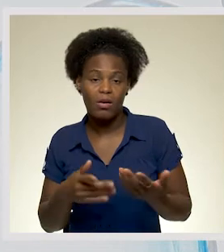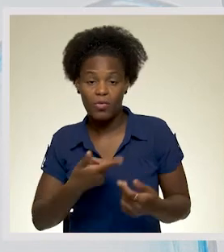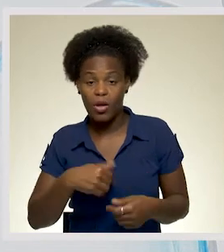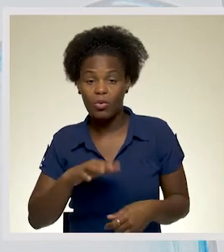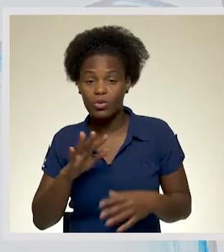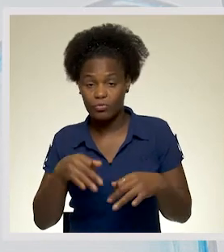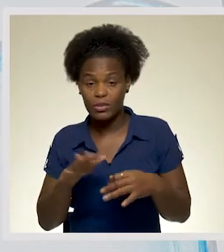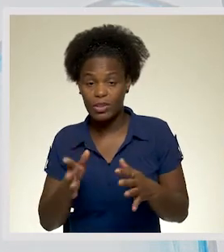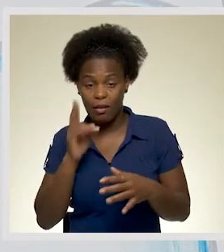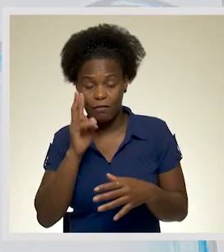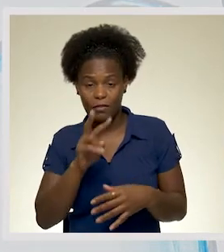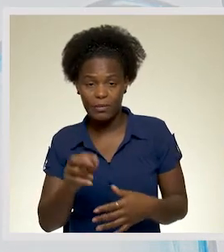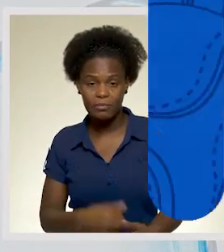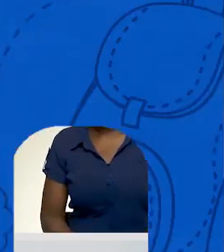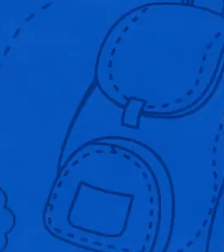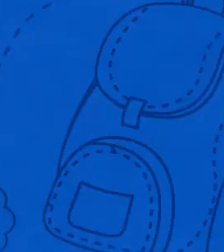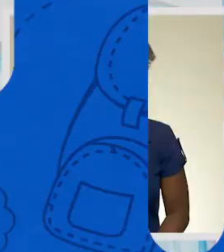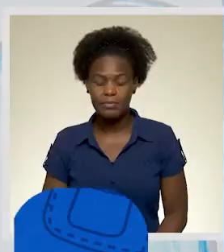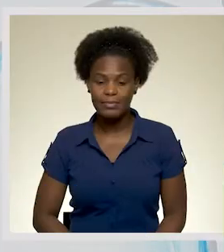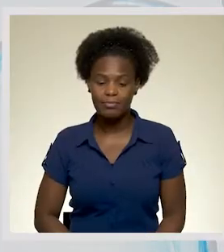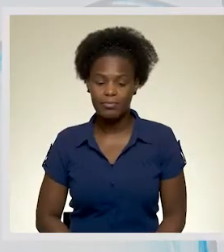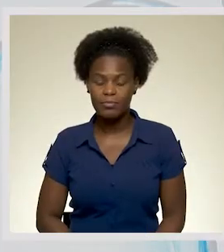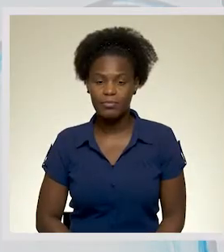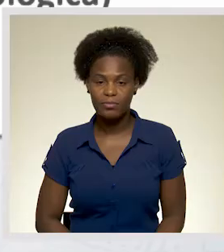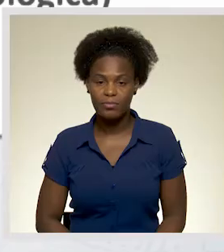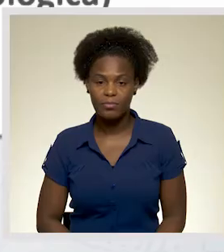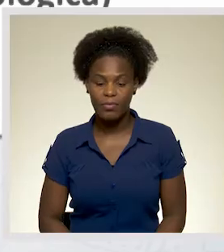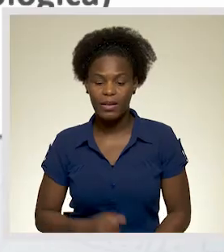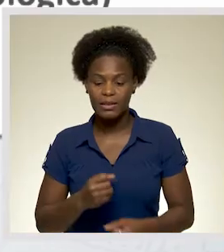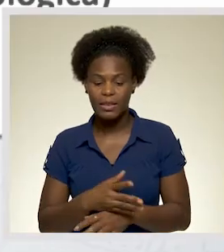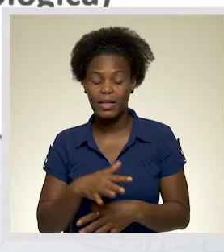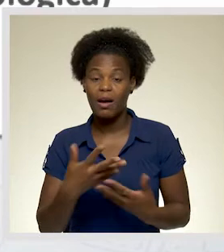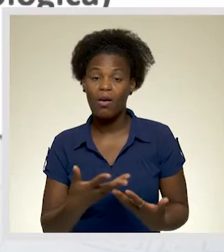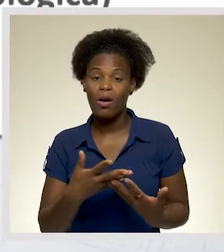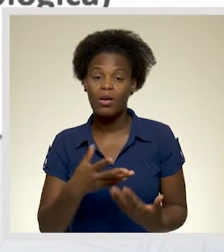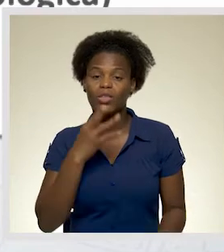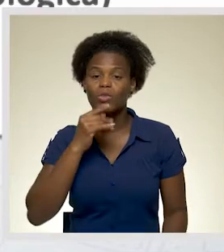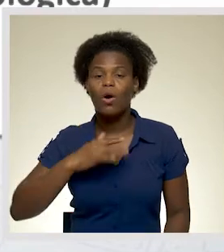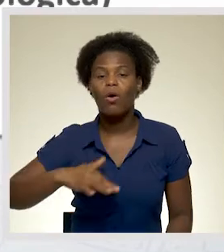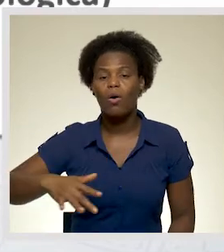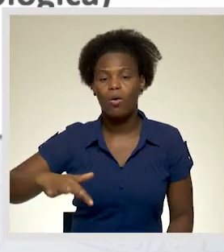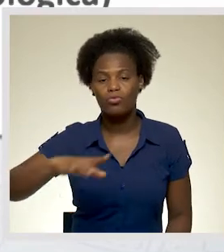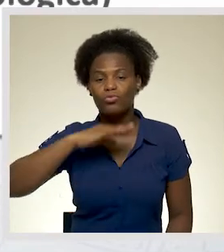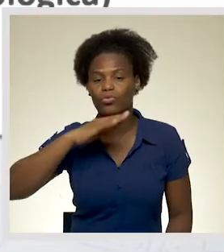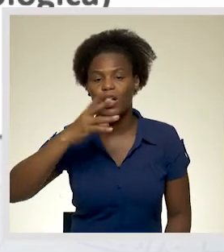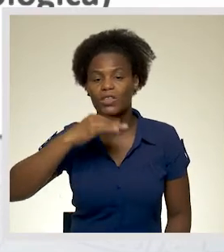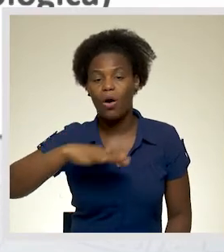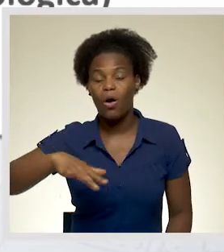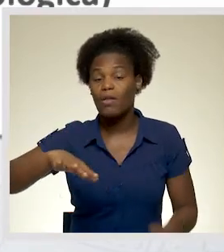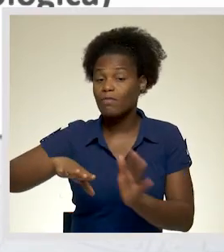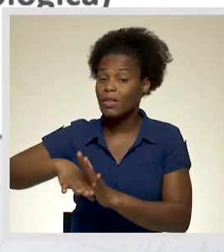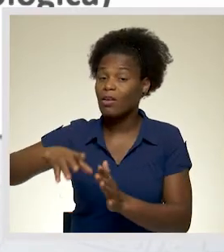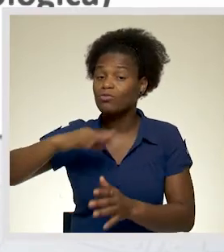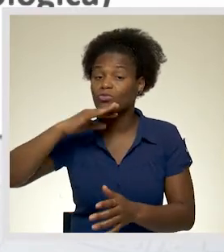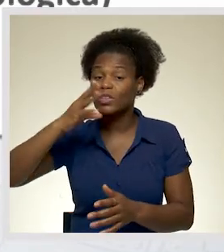acabamos agora de ver. Em seguida, seguimos para o domínio do solo. Evitar a poluição